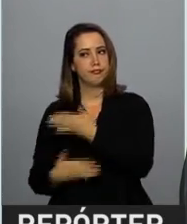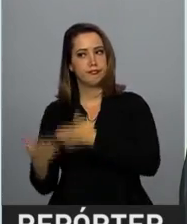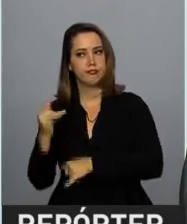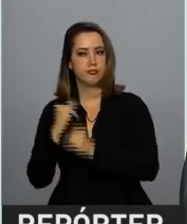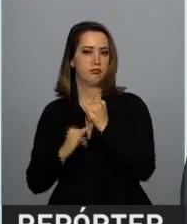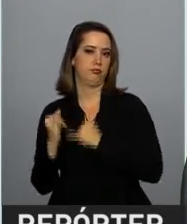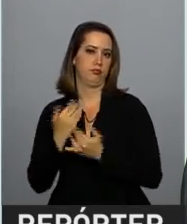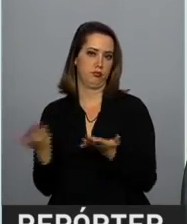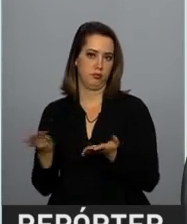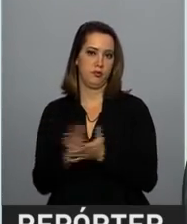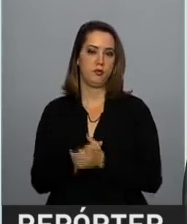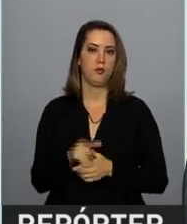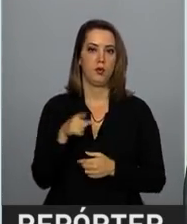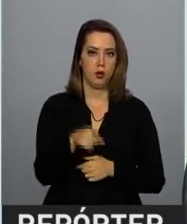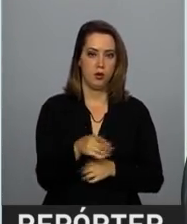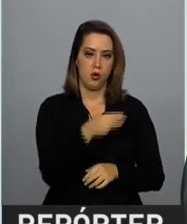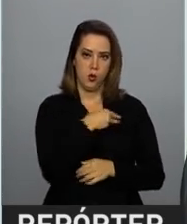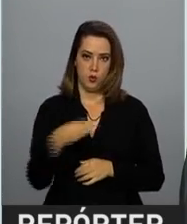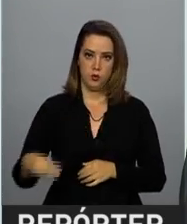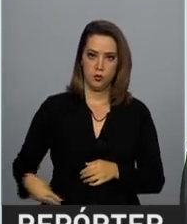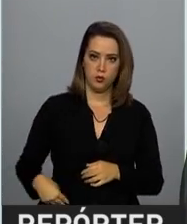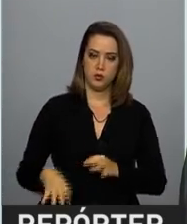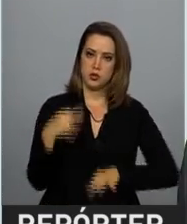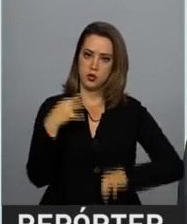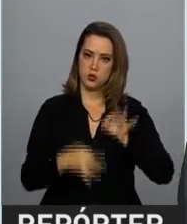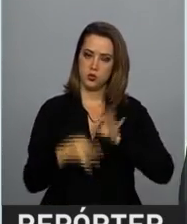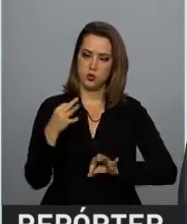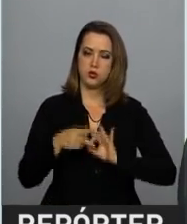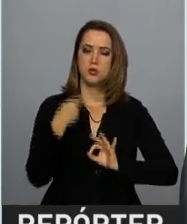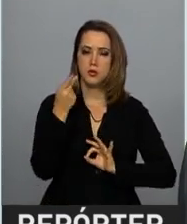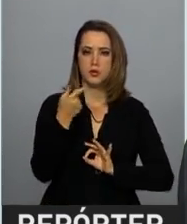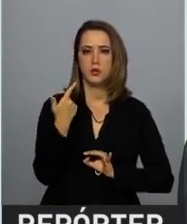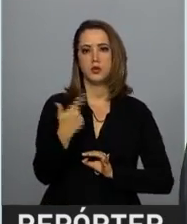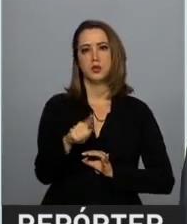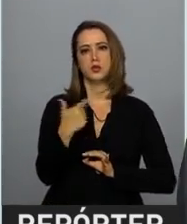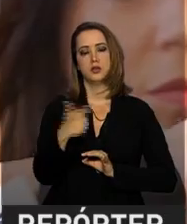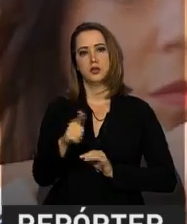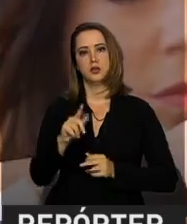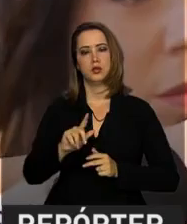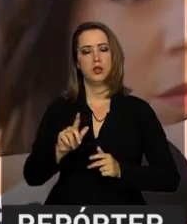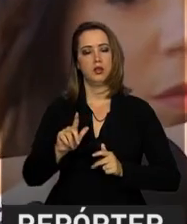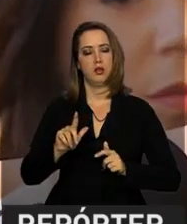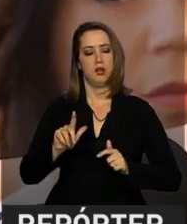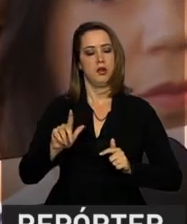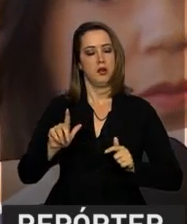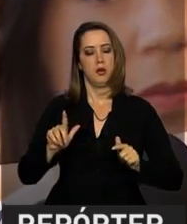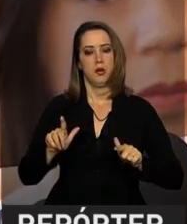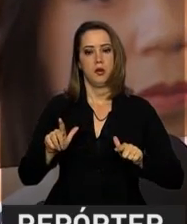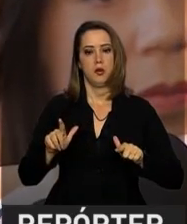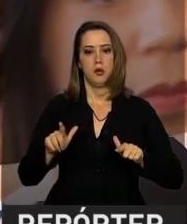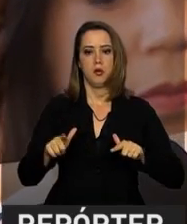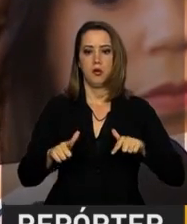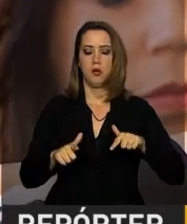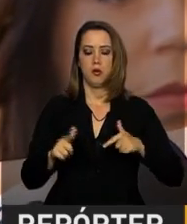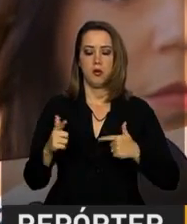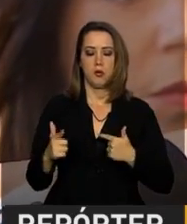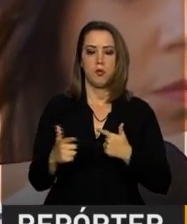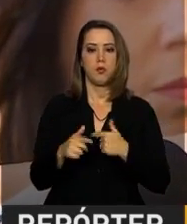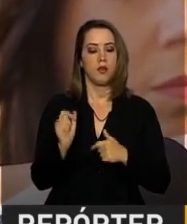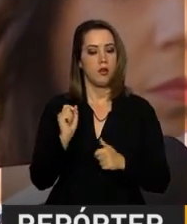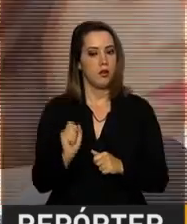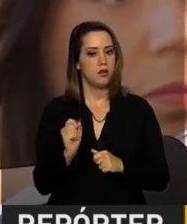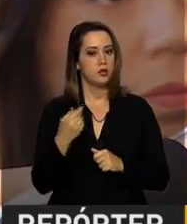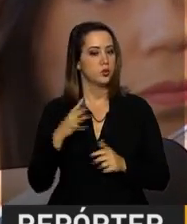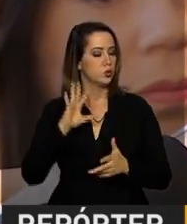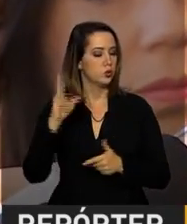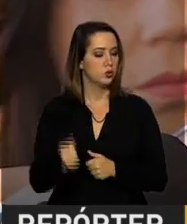da Justiça, Alexandre Moraes, disse que não existe ameaça de terrorismo. Todas, absolutamente todas as medidas